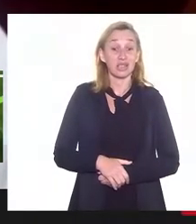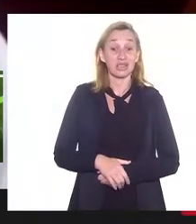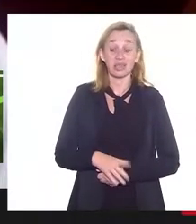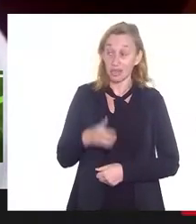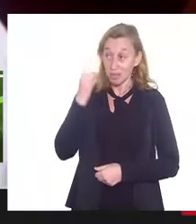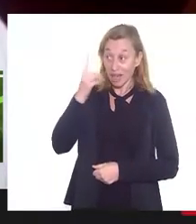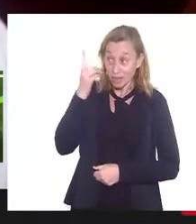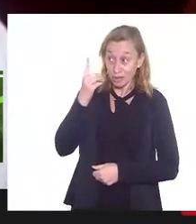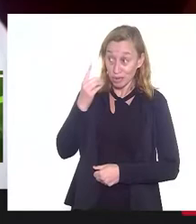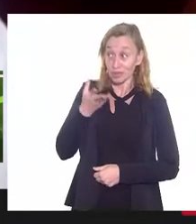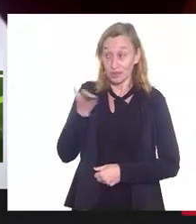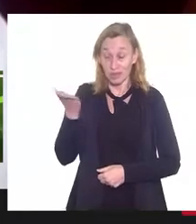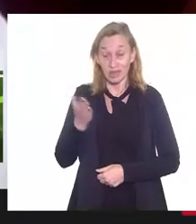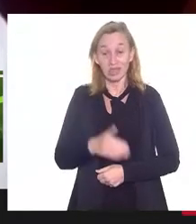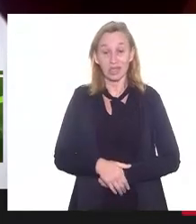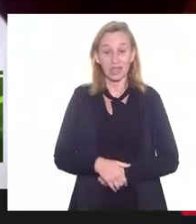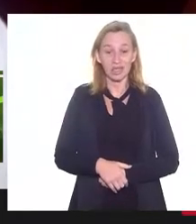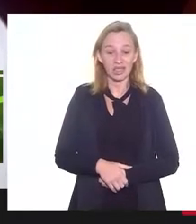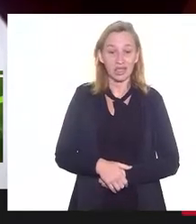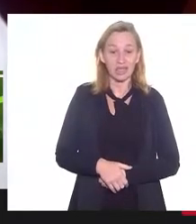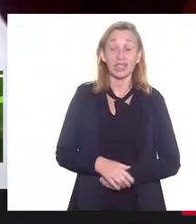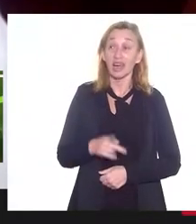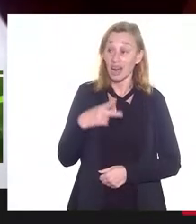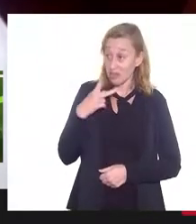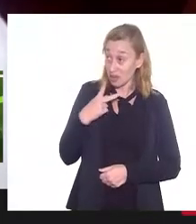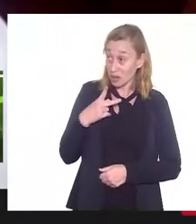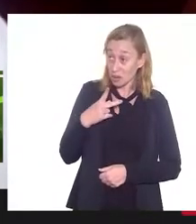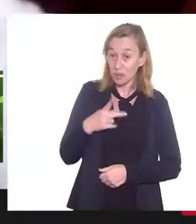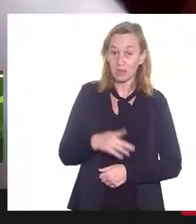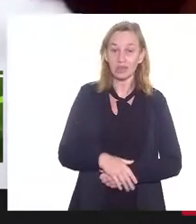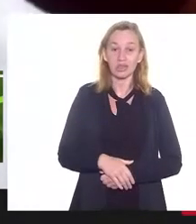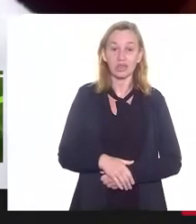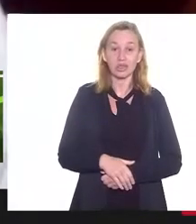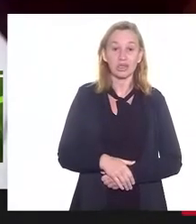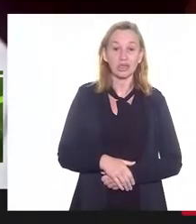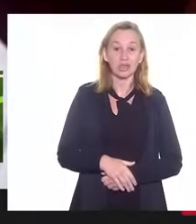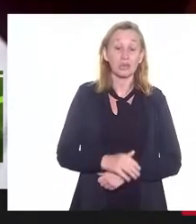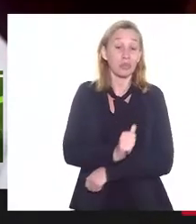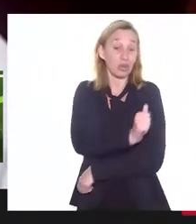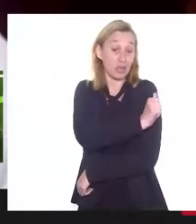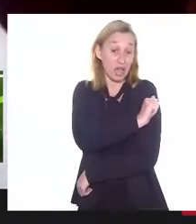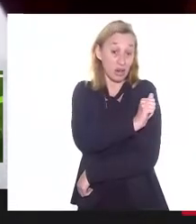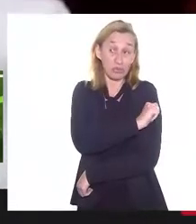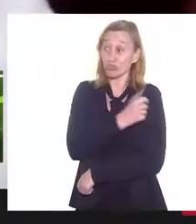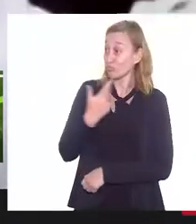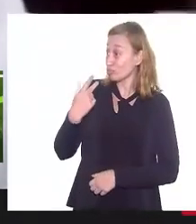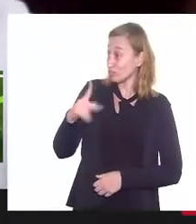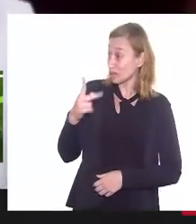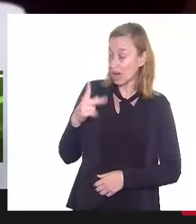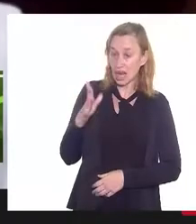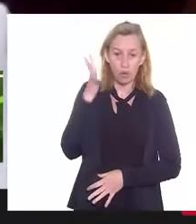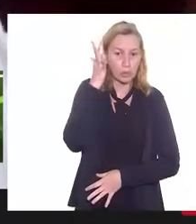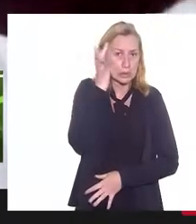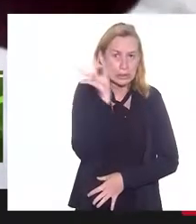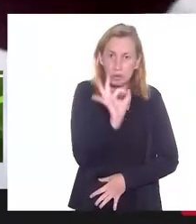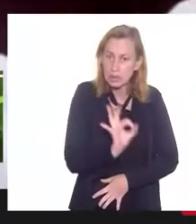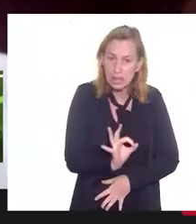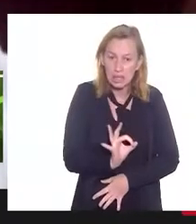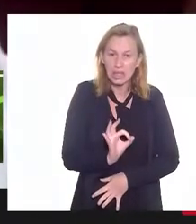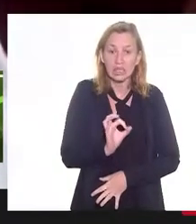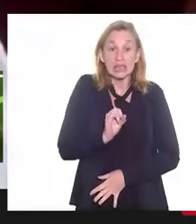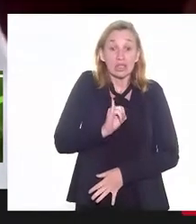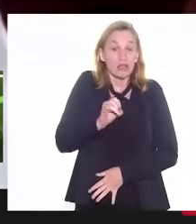Deputados e deputadas. Ela confessou para a turma dela. Eu não sei se eu